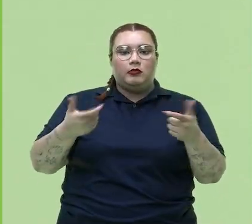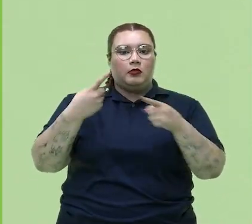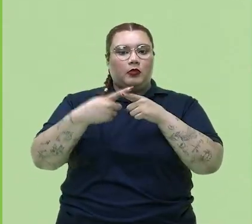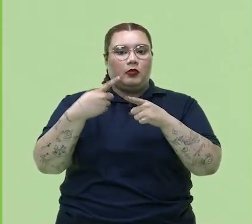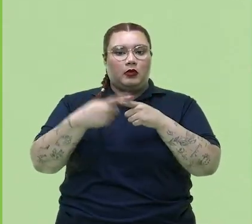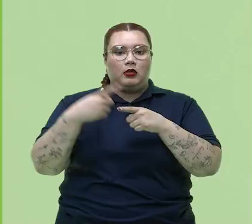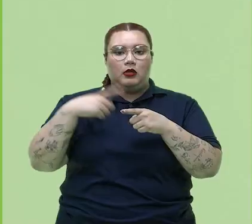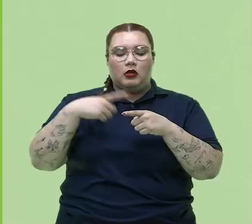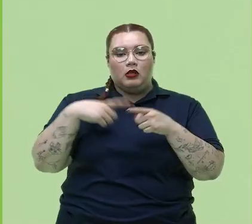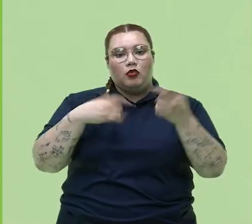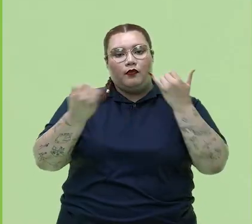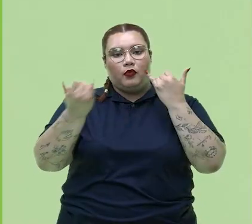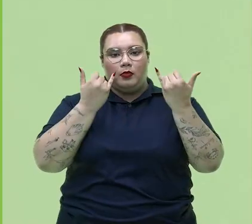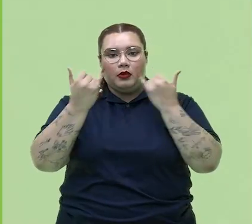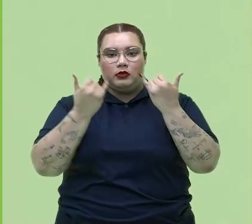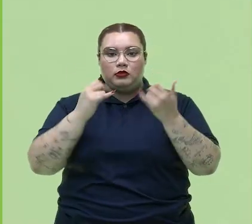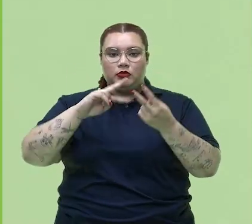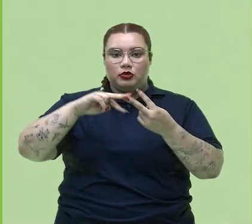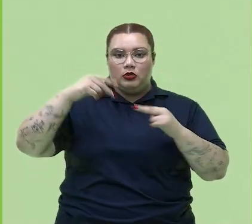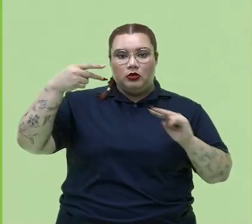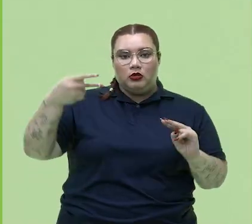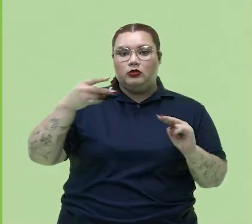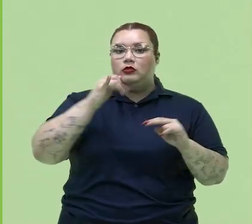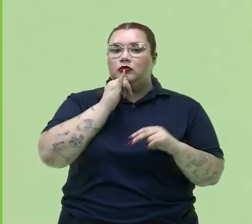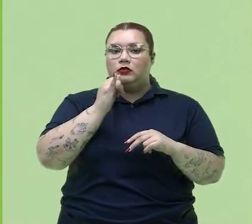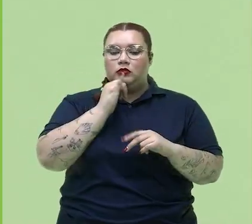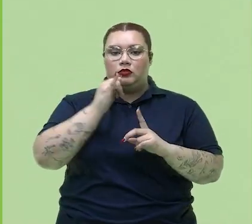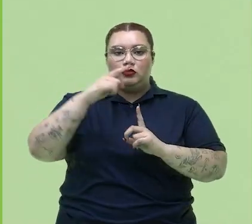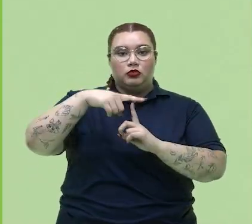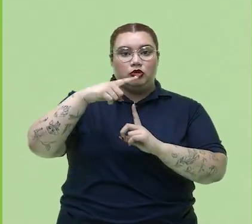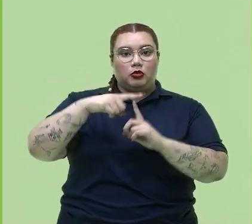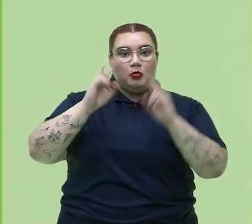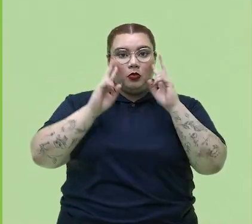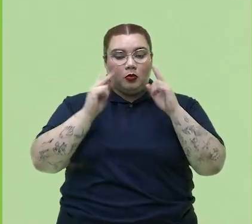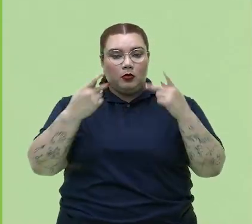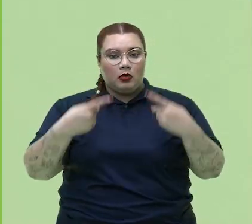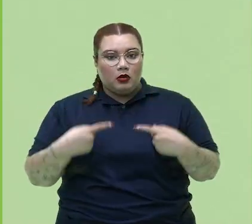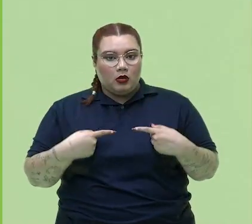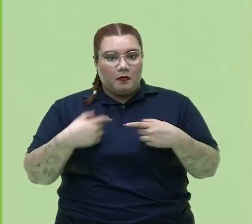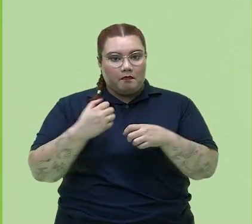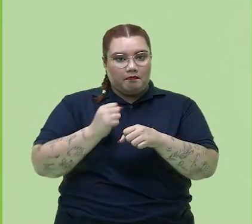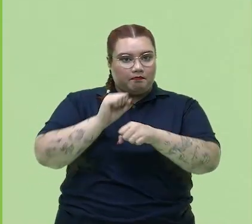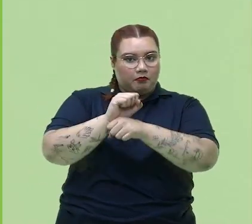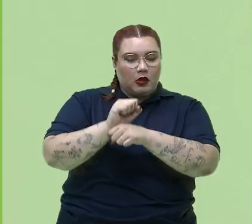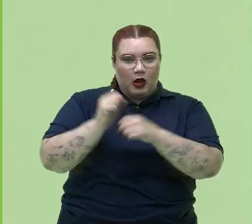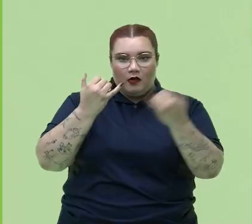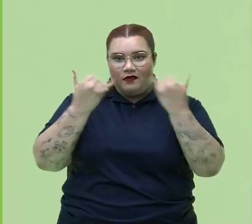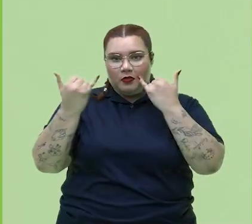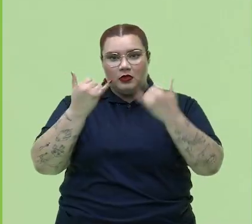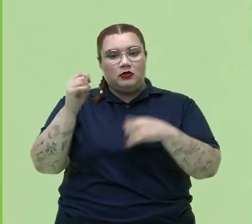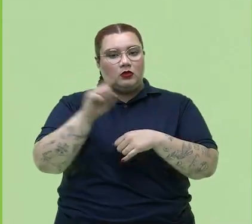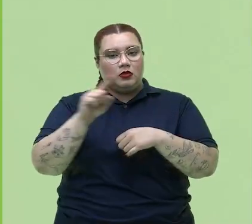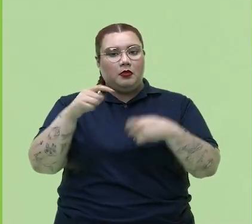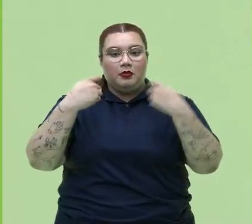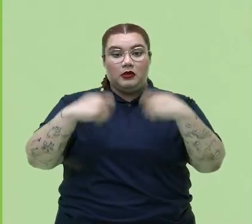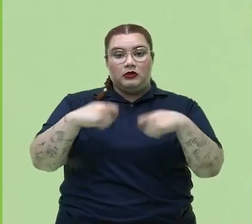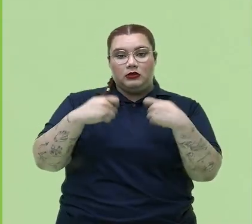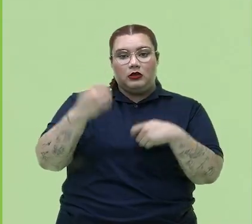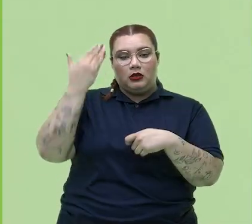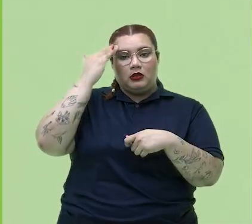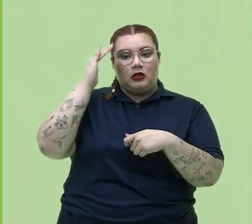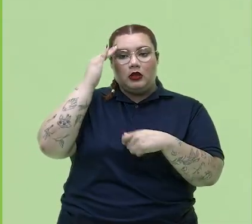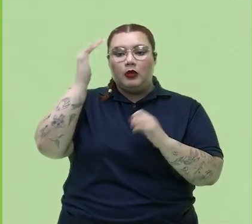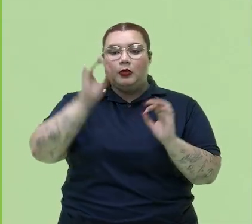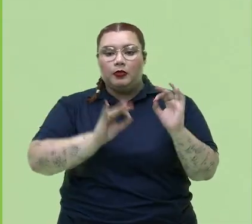que faz o mapeamento genético, por exemplo, da espécie humana, não para por aí as informações, tem que entender